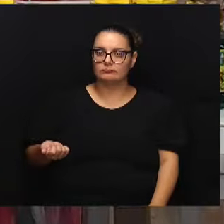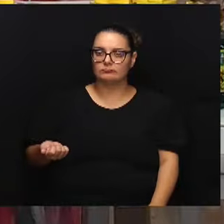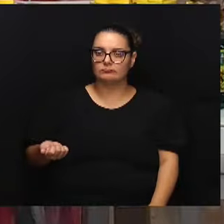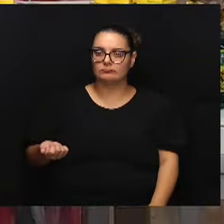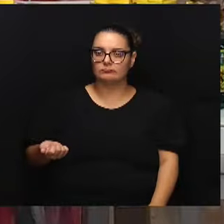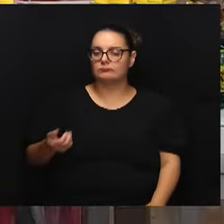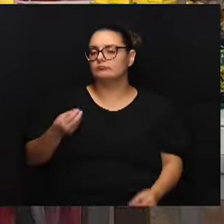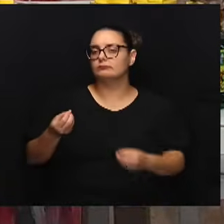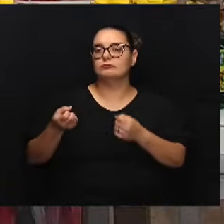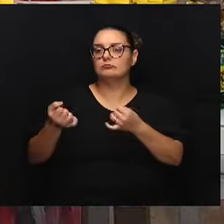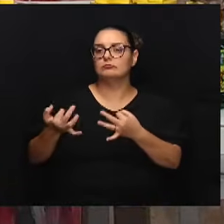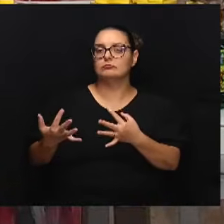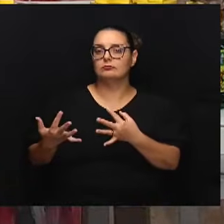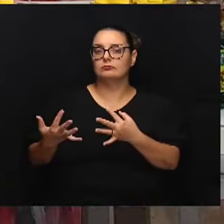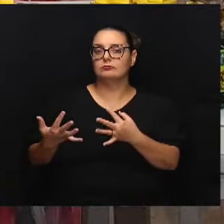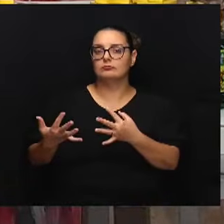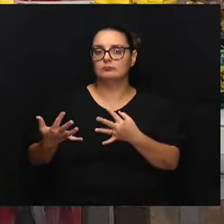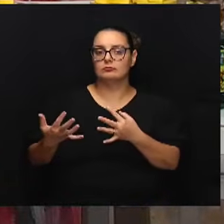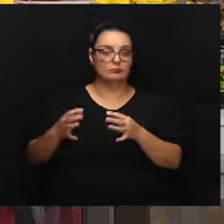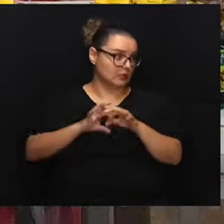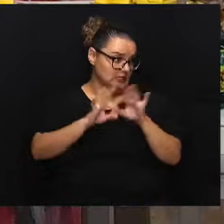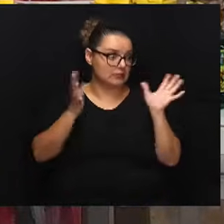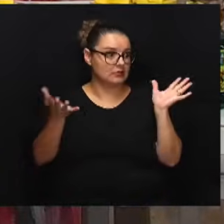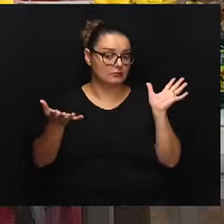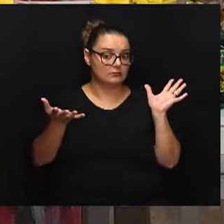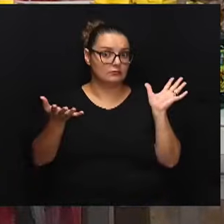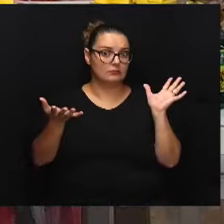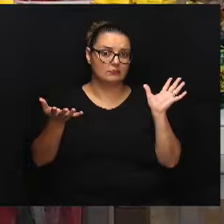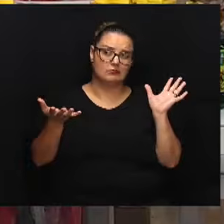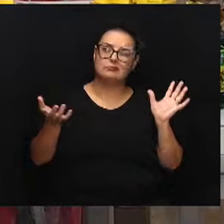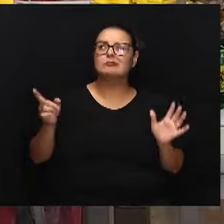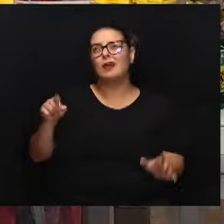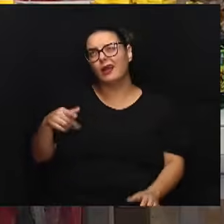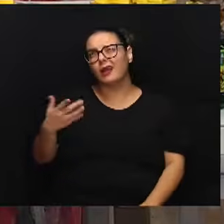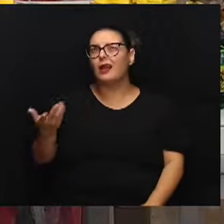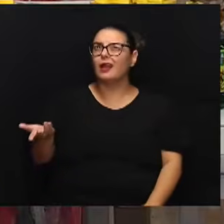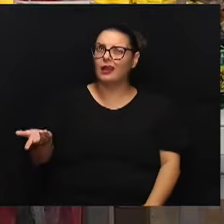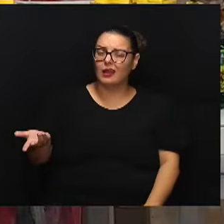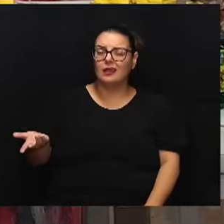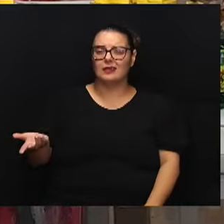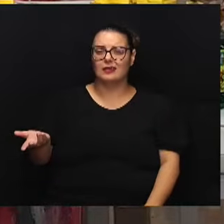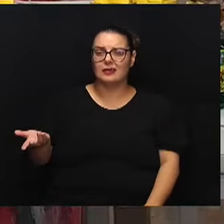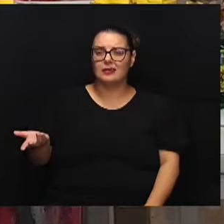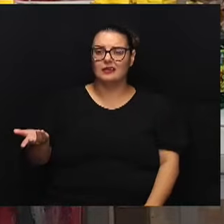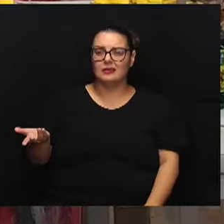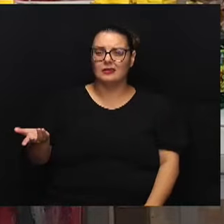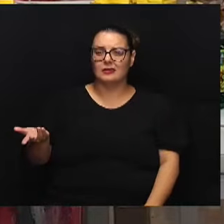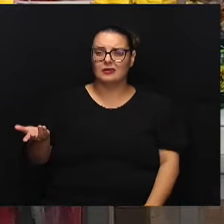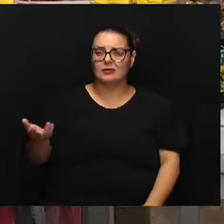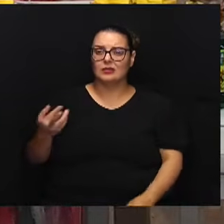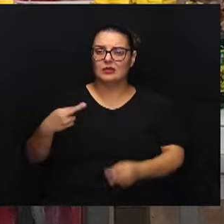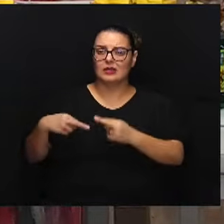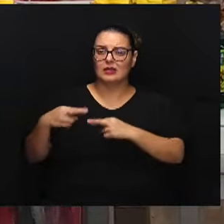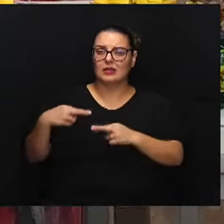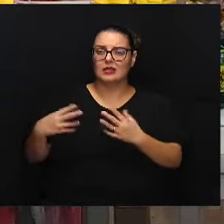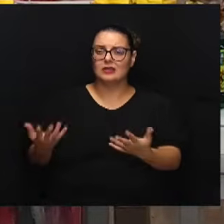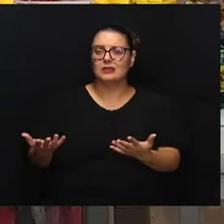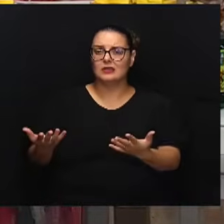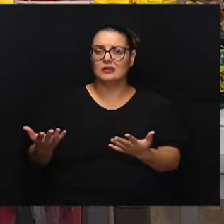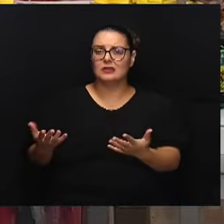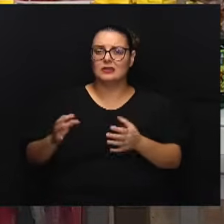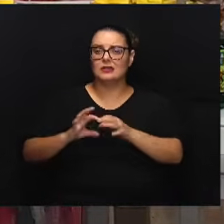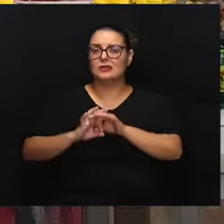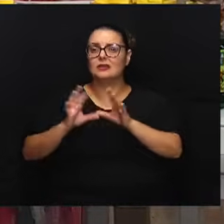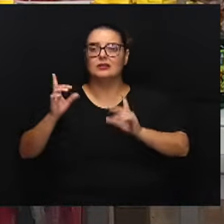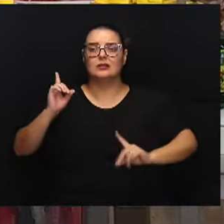Como posso explicar? Ai, fugiu. Mais livre? Seria uma linha mais com relação à liberdade